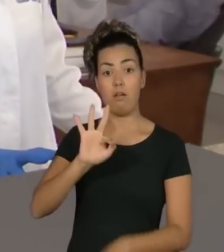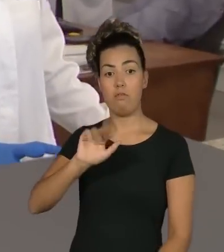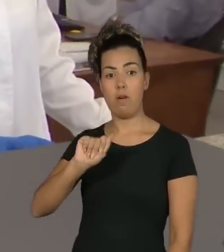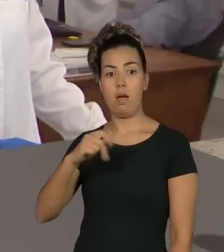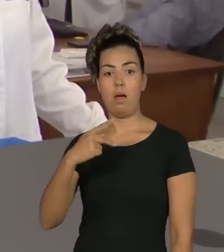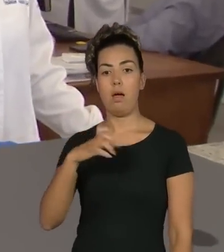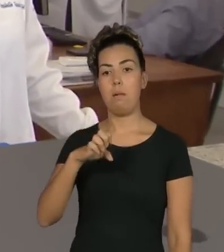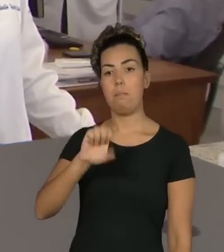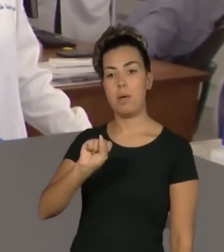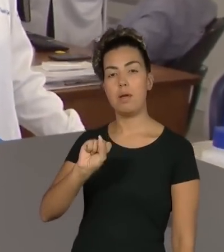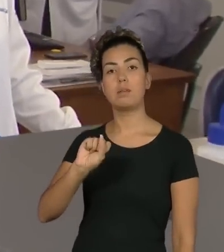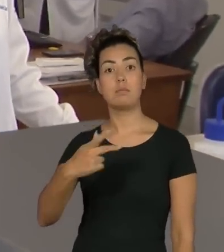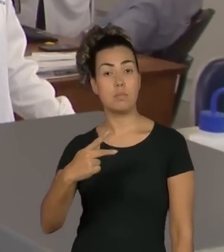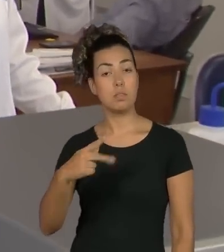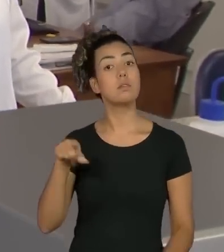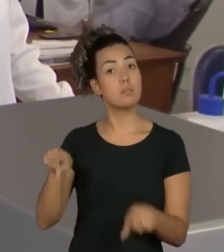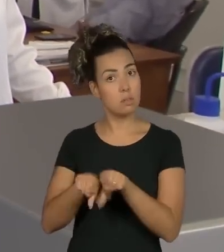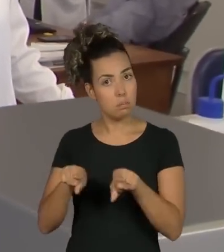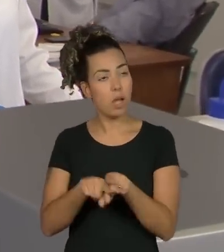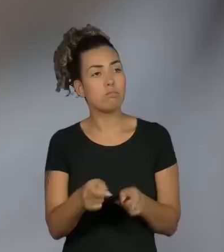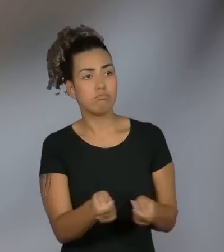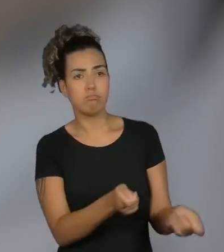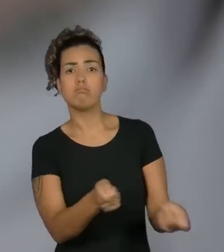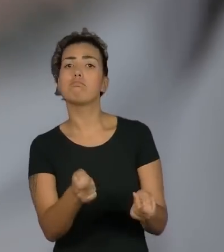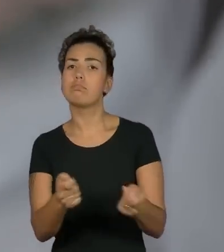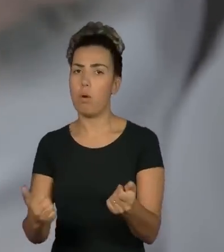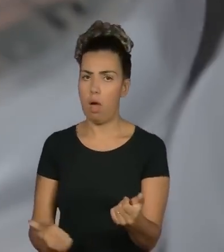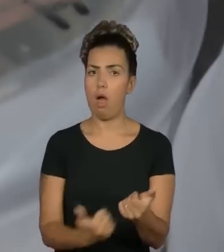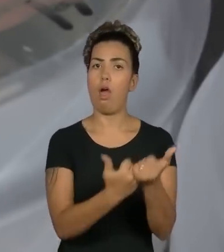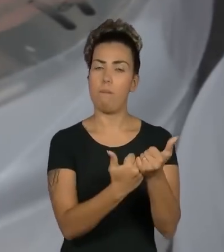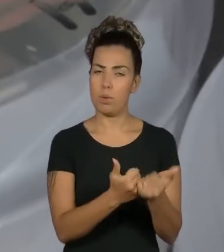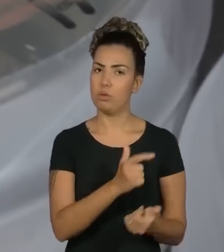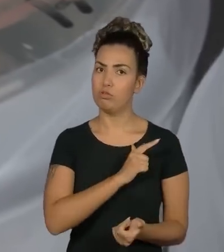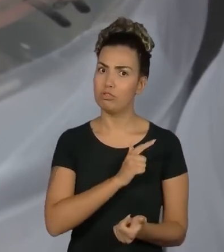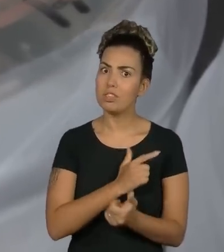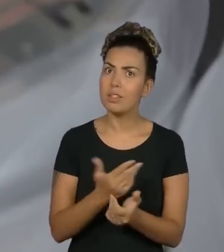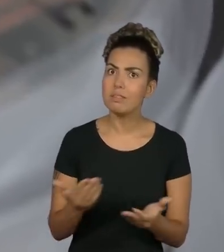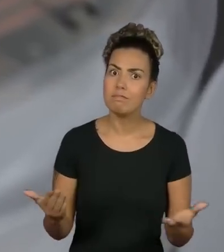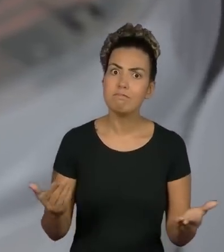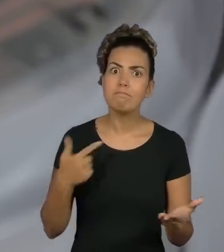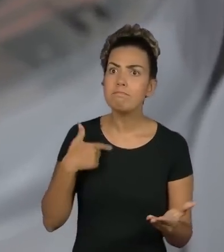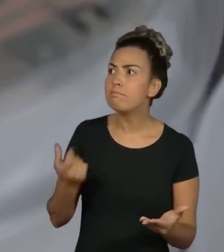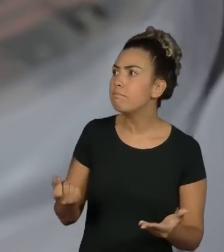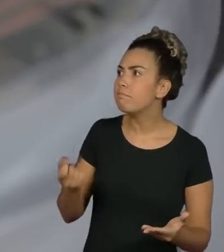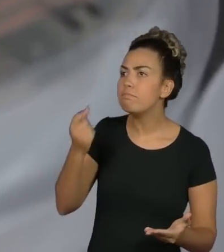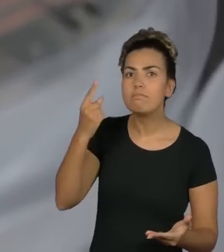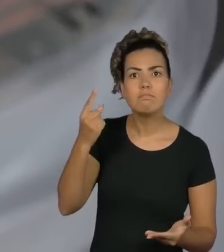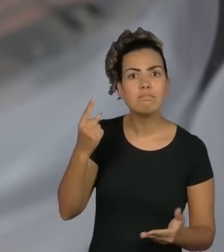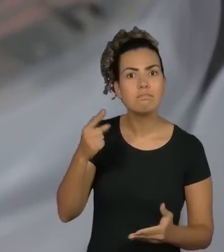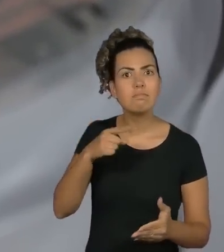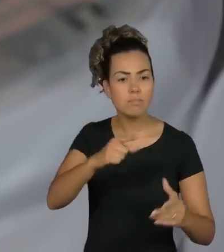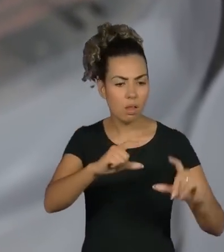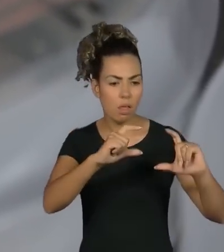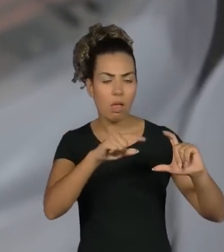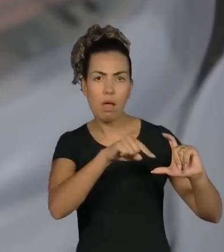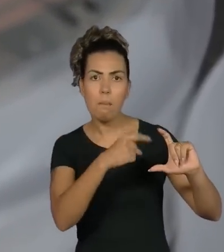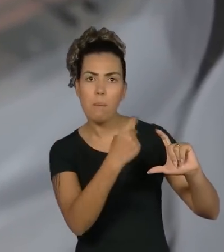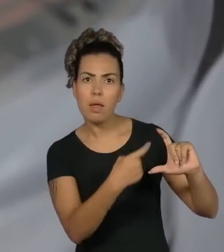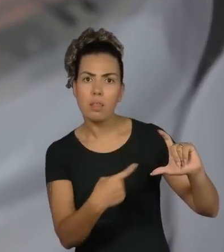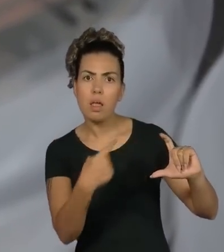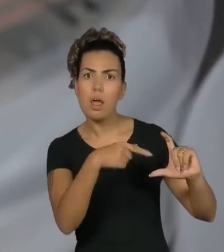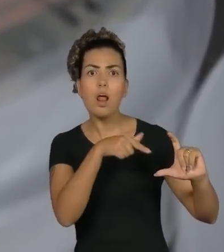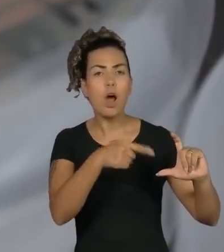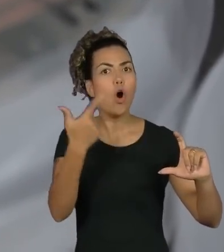de Amparo à Pesquisa do Estado de São Paulo. É curiosa a forma como essas bactérias produzem